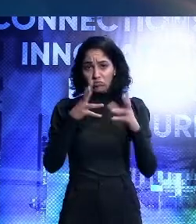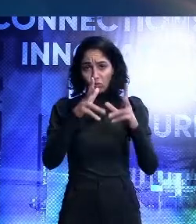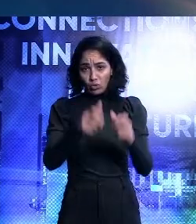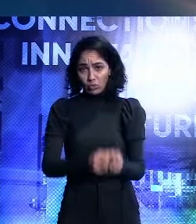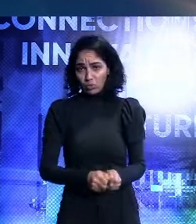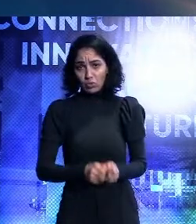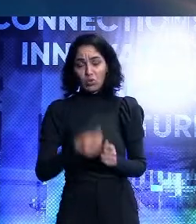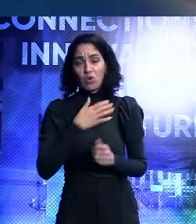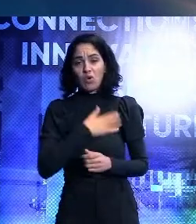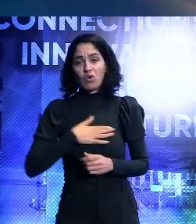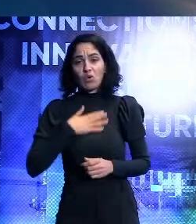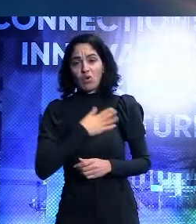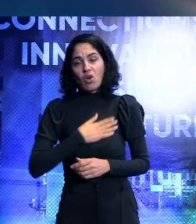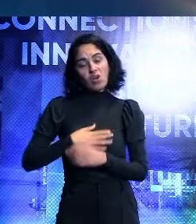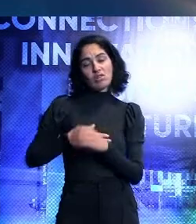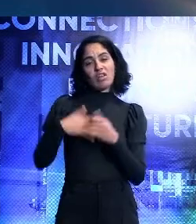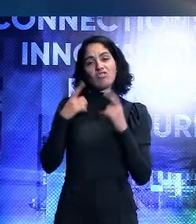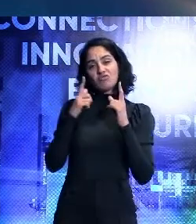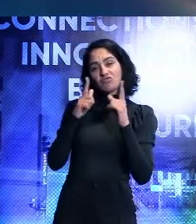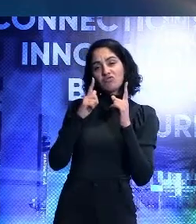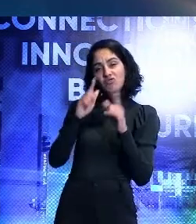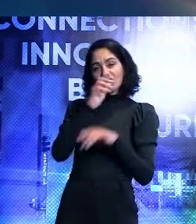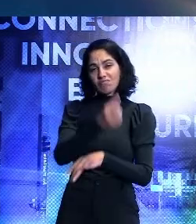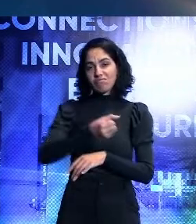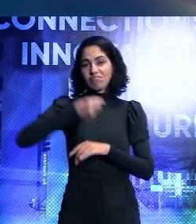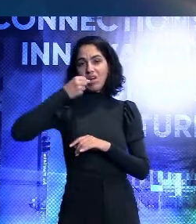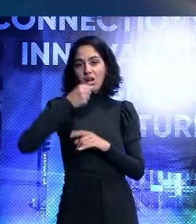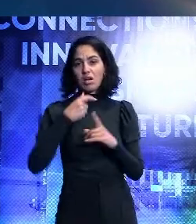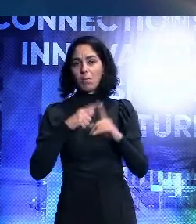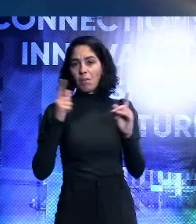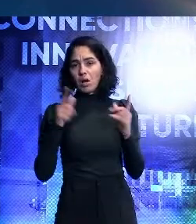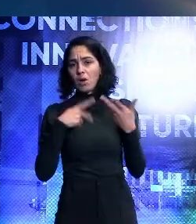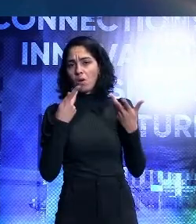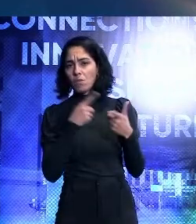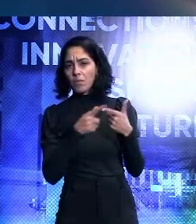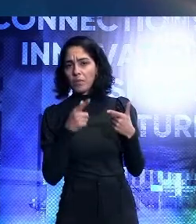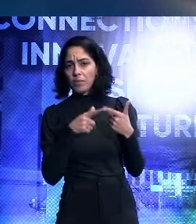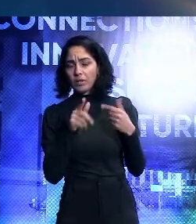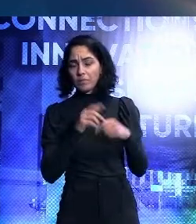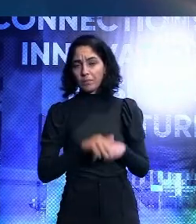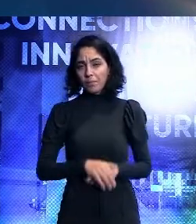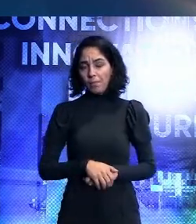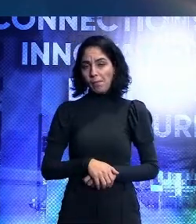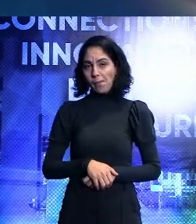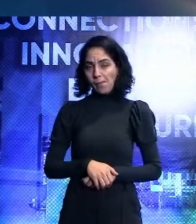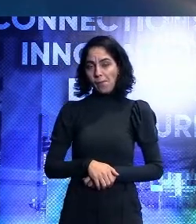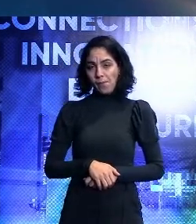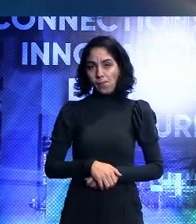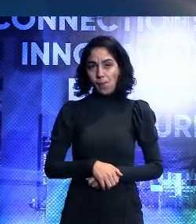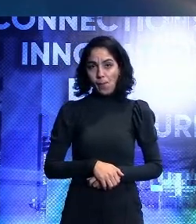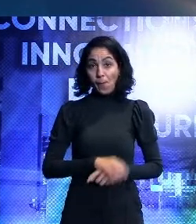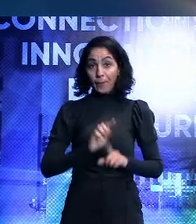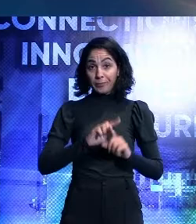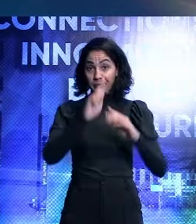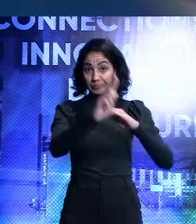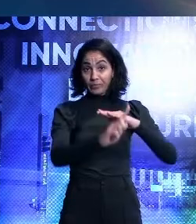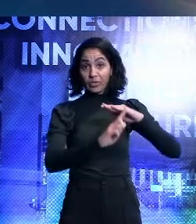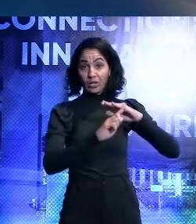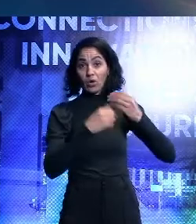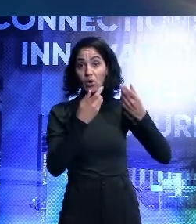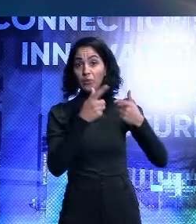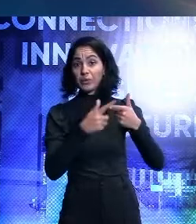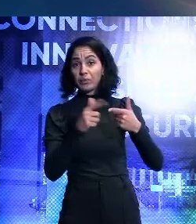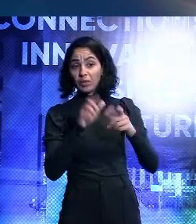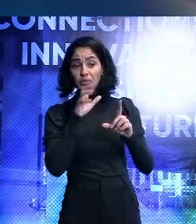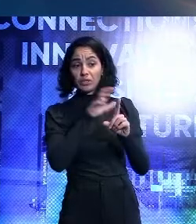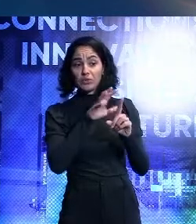dinâmica e tomar cerveja. Mas qual é o problema que isso resolve? Qual é o valor que isso agrega ao cliente, não é verdade? E